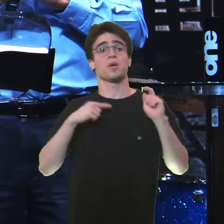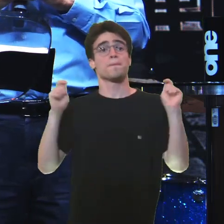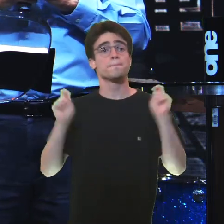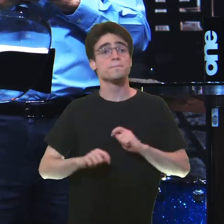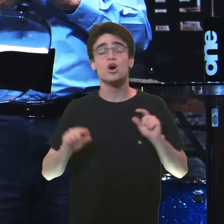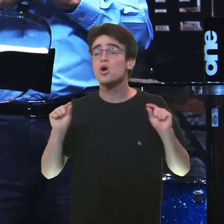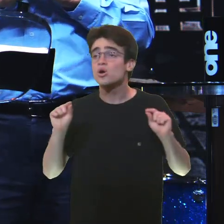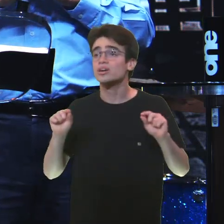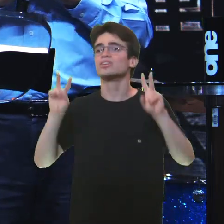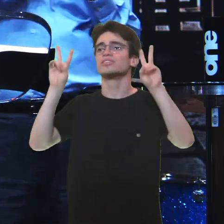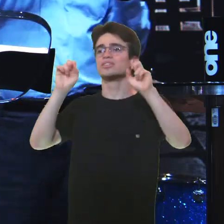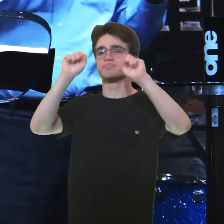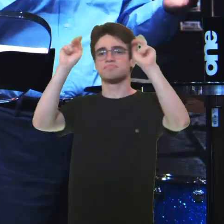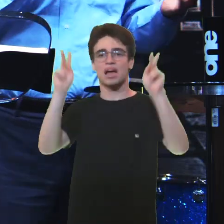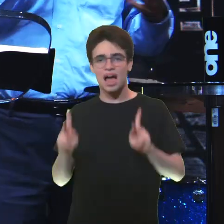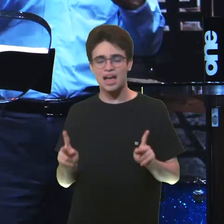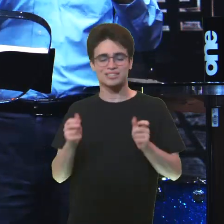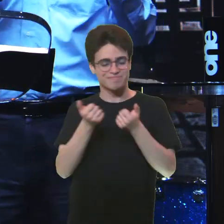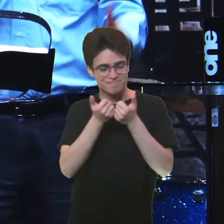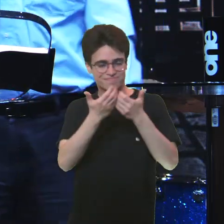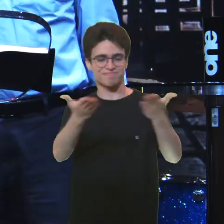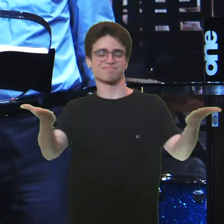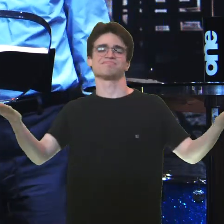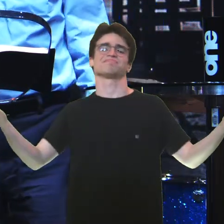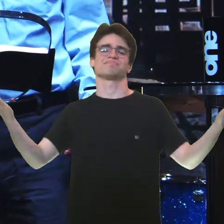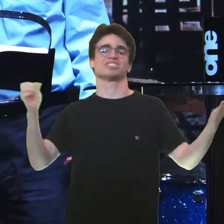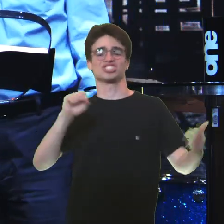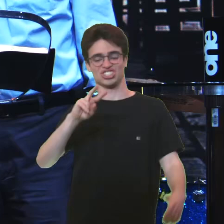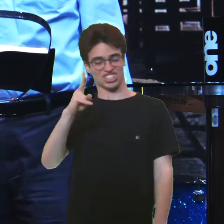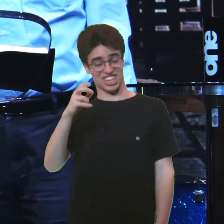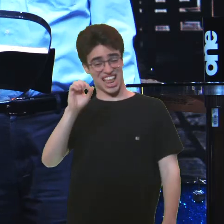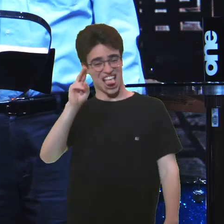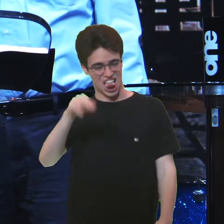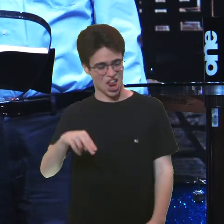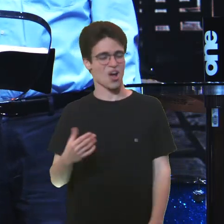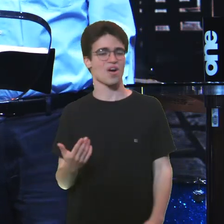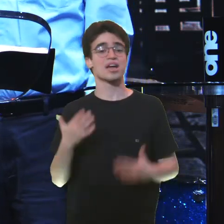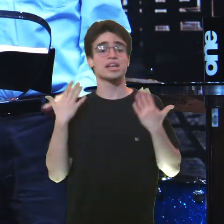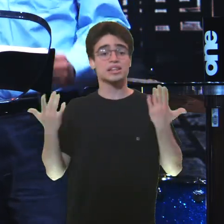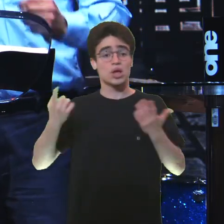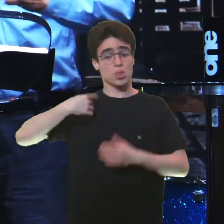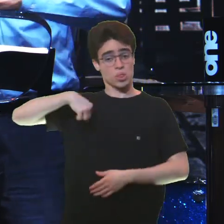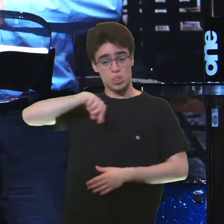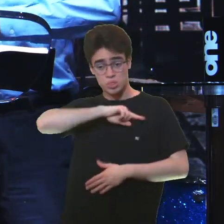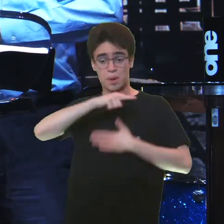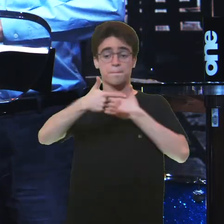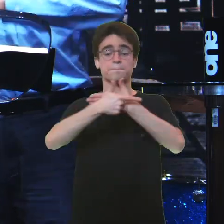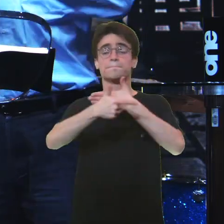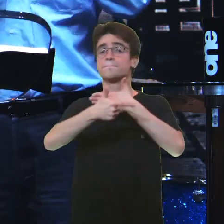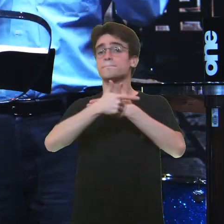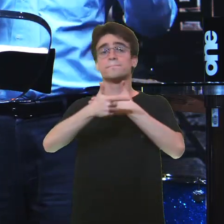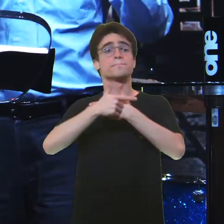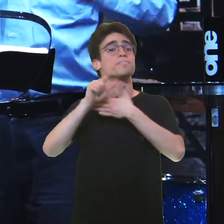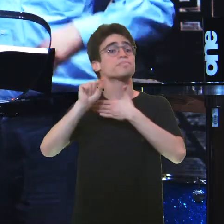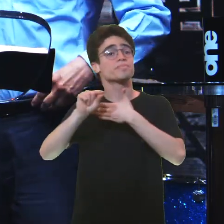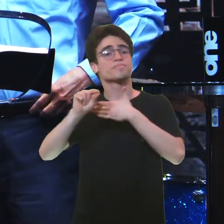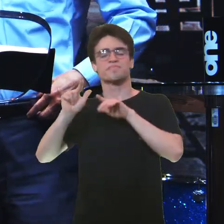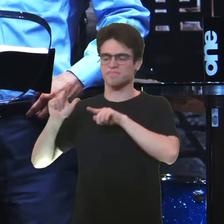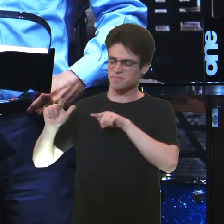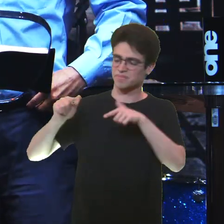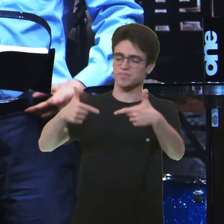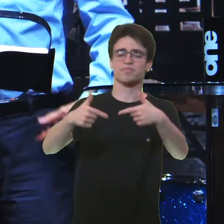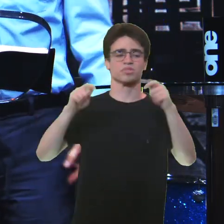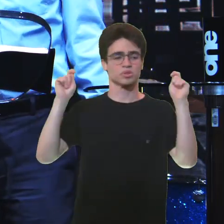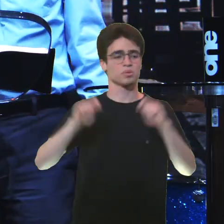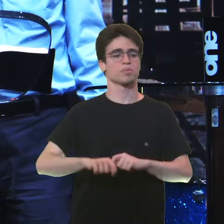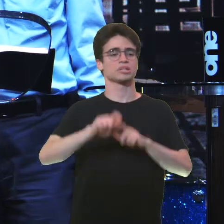meio das nossas cidades. De manera que la tarea que hacemos De maneira que a tarefa que fazemos es una tarea que puede transformar a las é uma